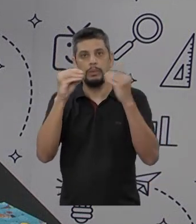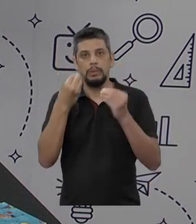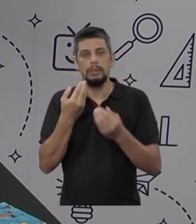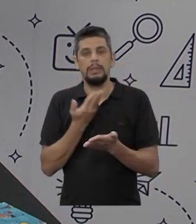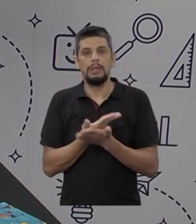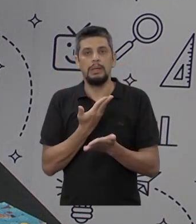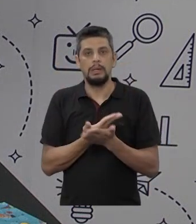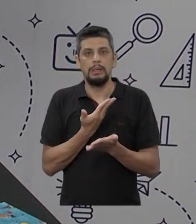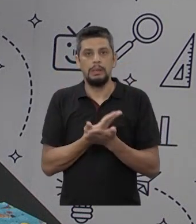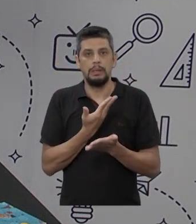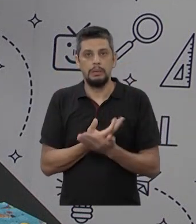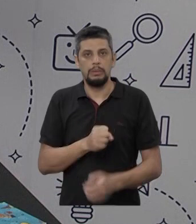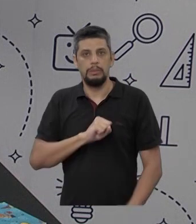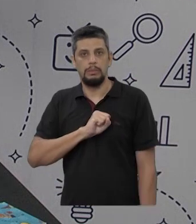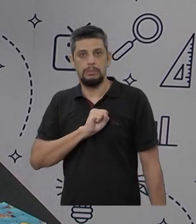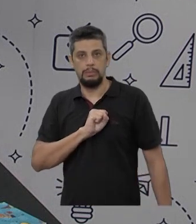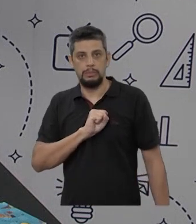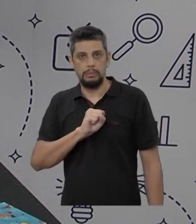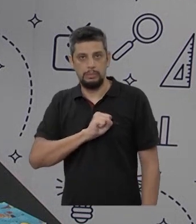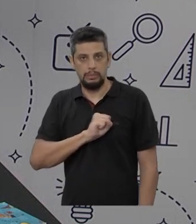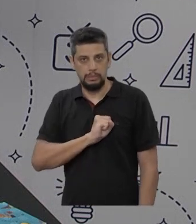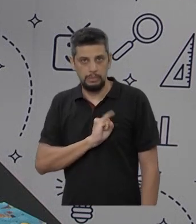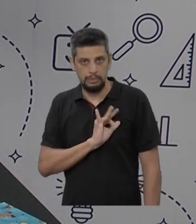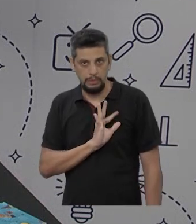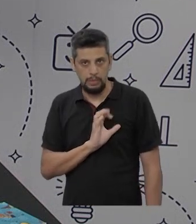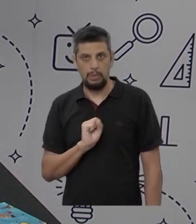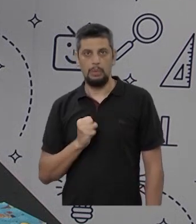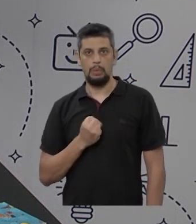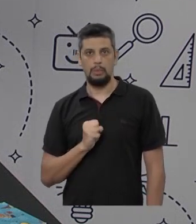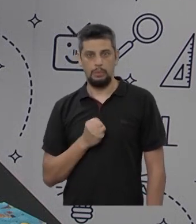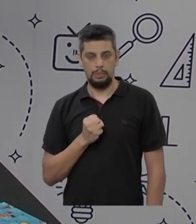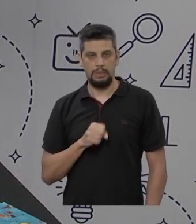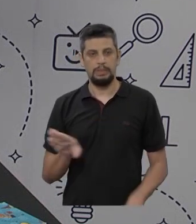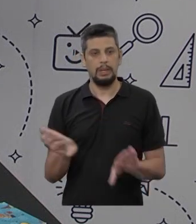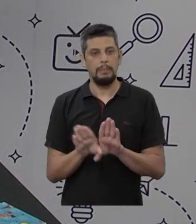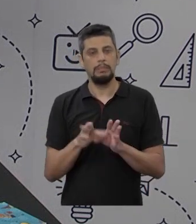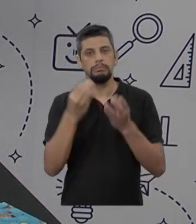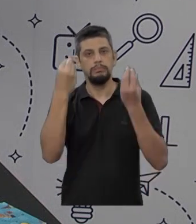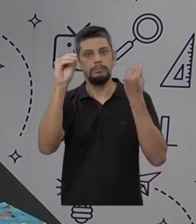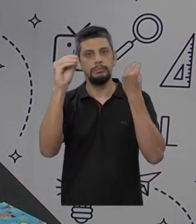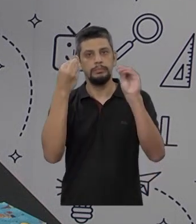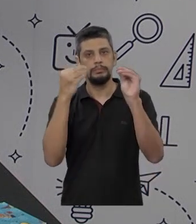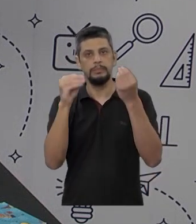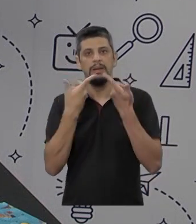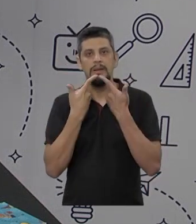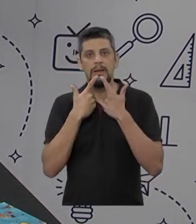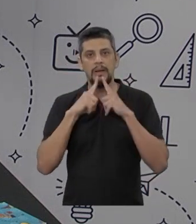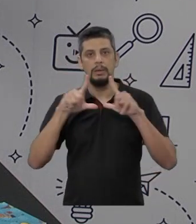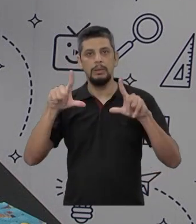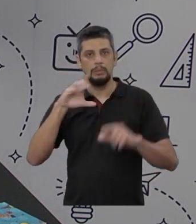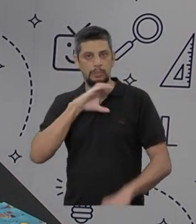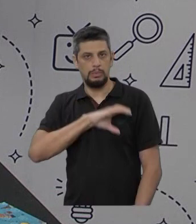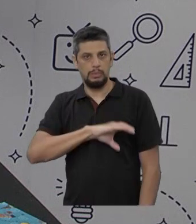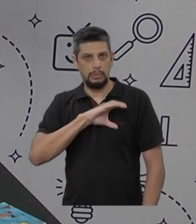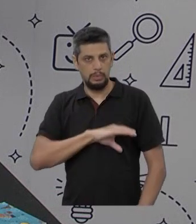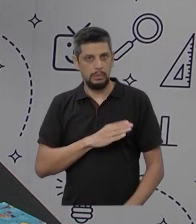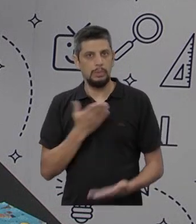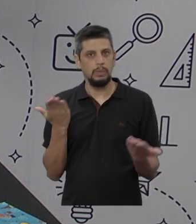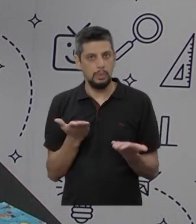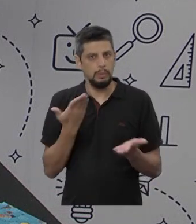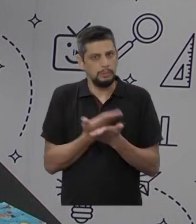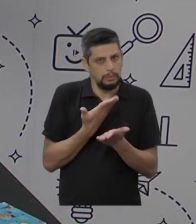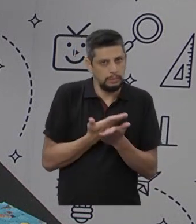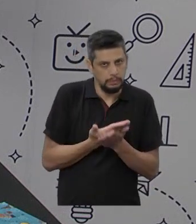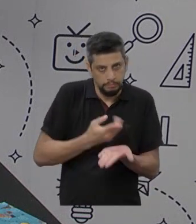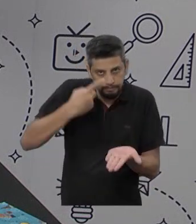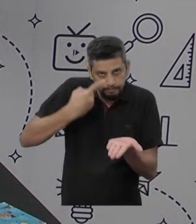aula número 8, que é a nossa aula de hoje, e vão também colocar língua portuguesa, que é o que nós estaremos trabalhando